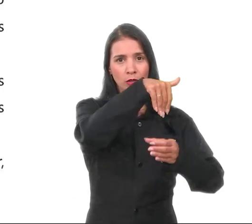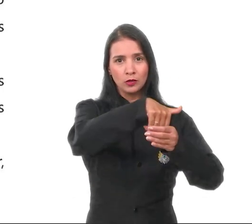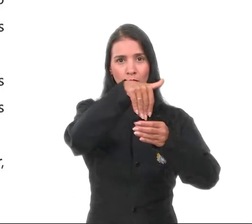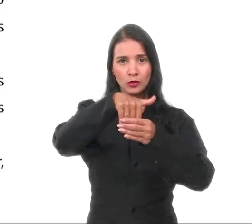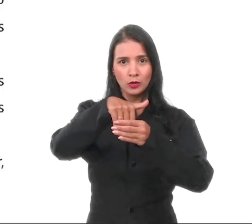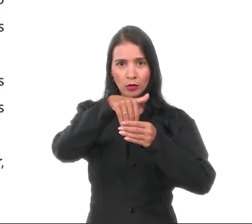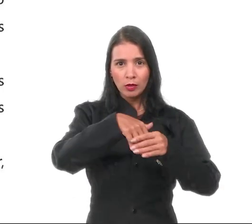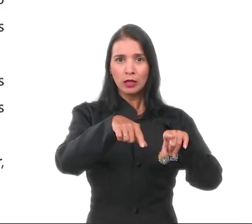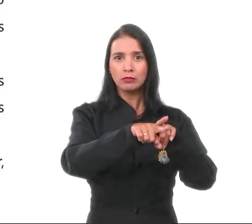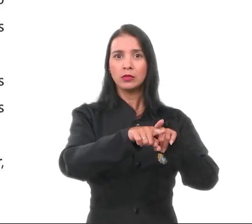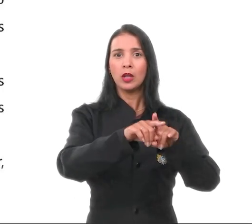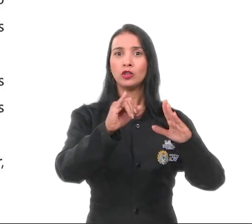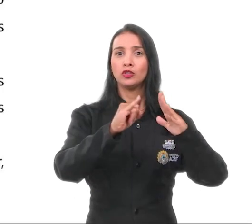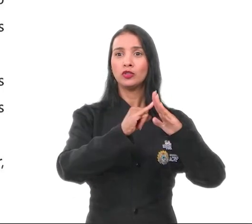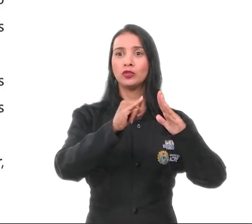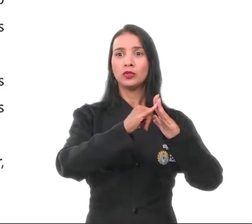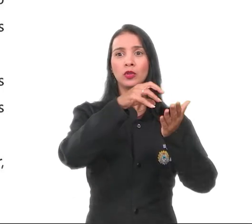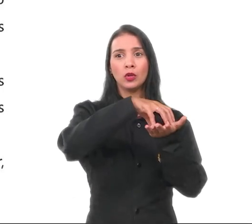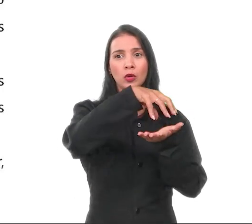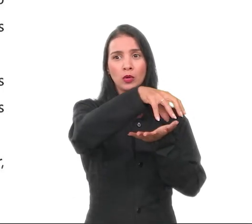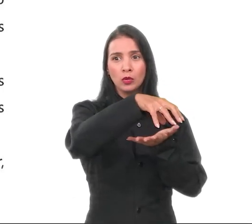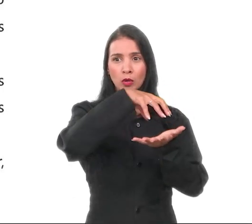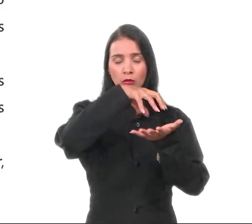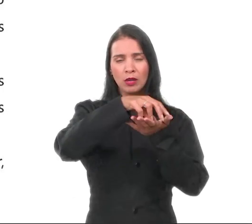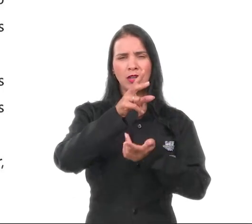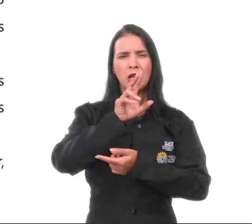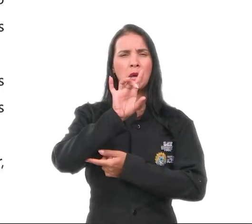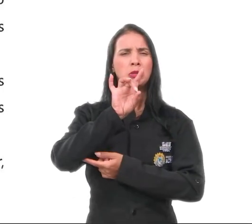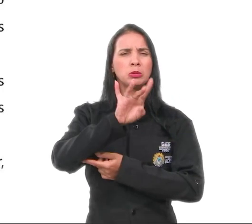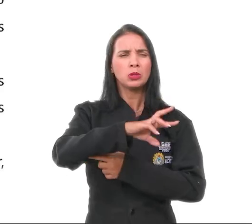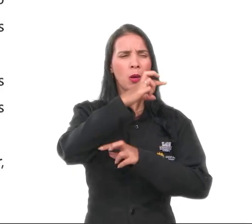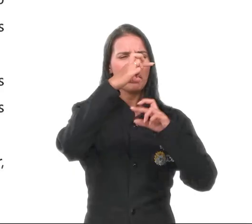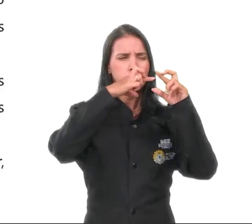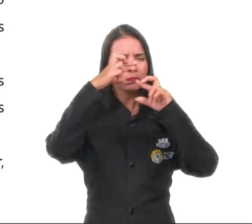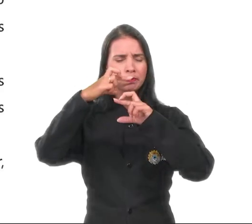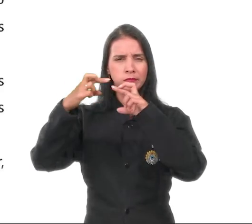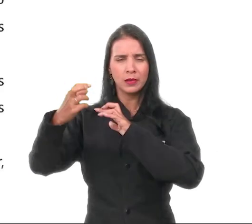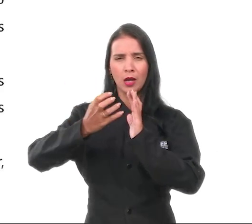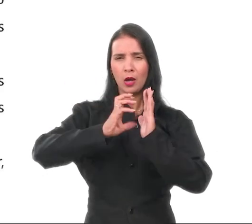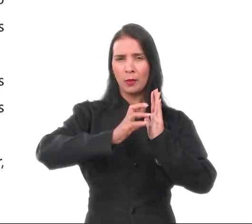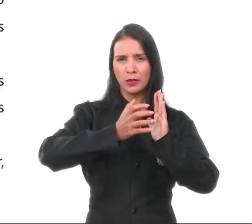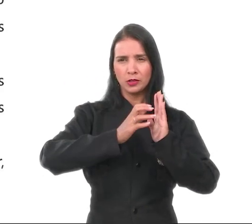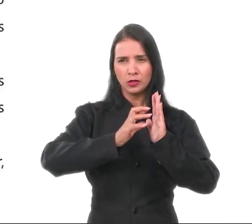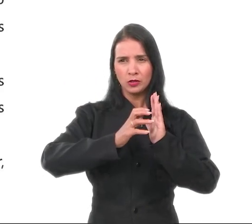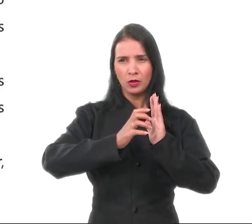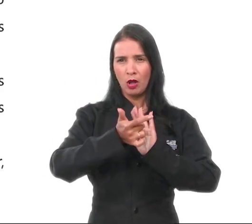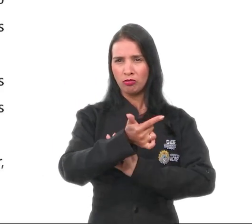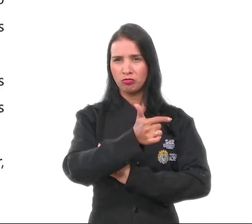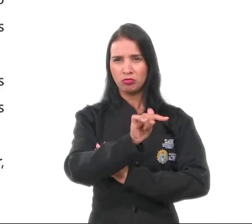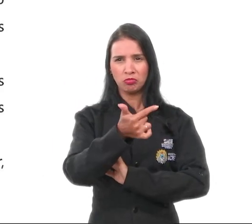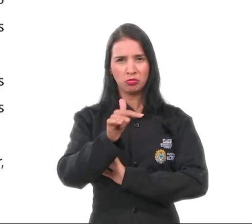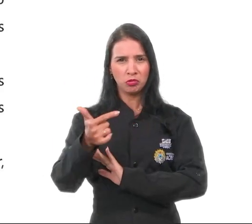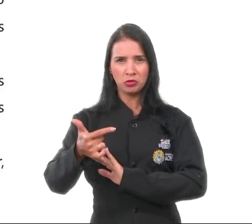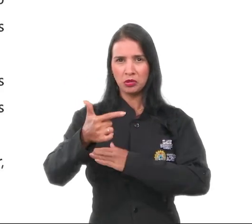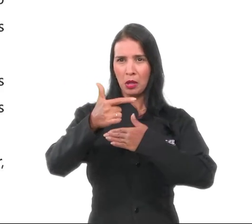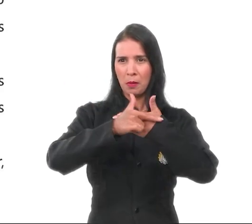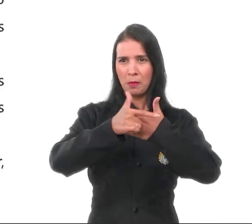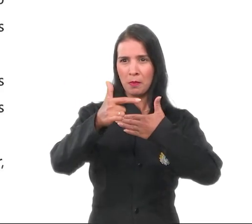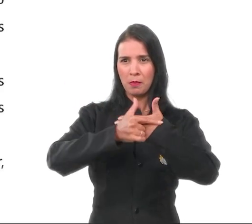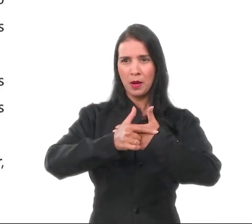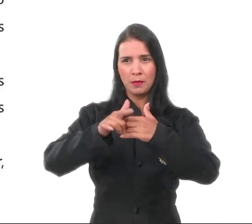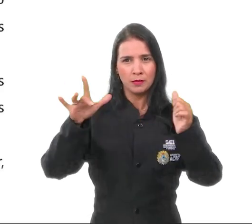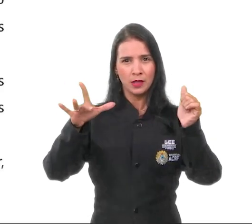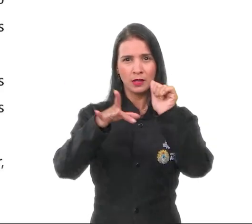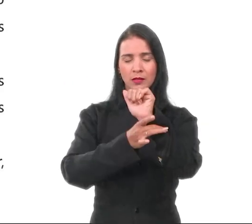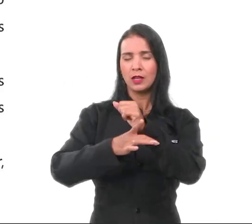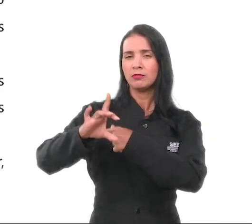controle apenas supervisionam os partidos, não exercendo qualquer papel na garantia de direitos